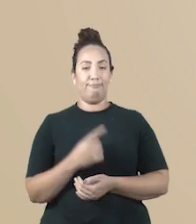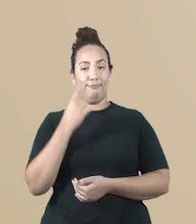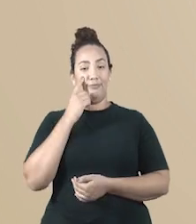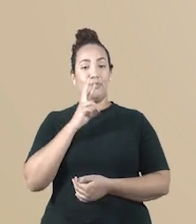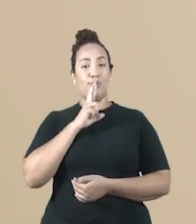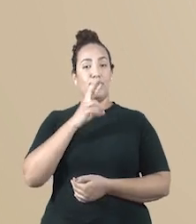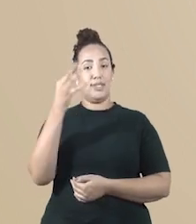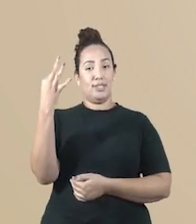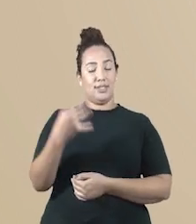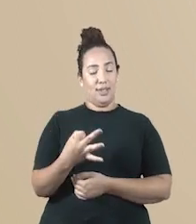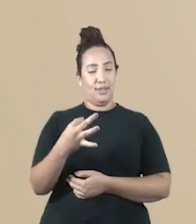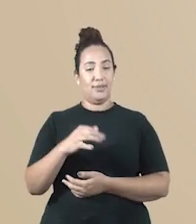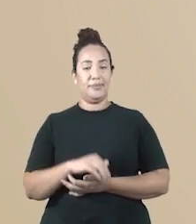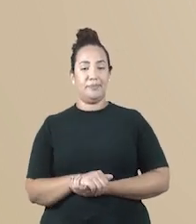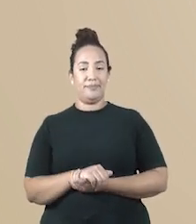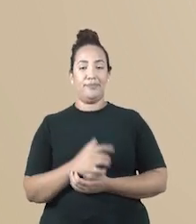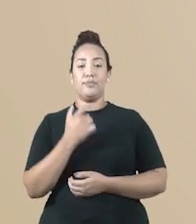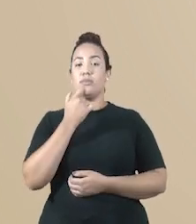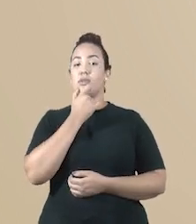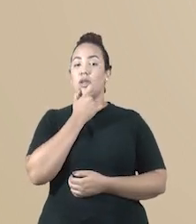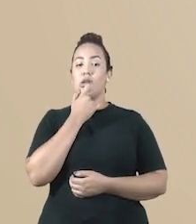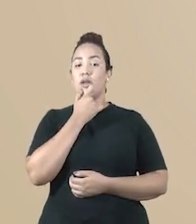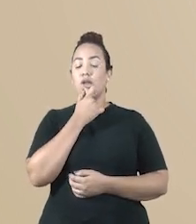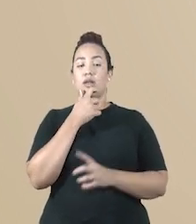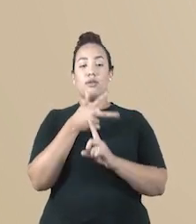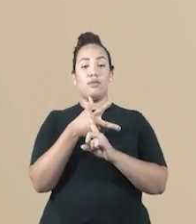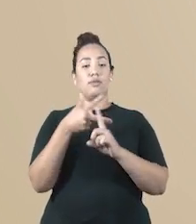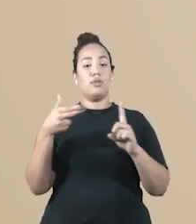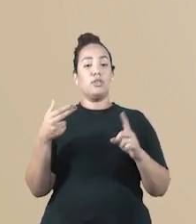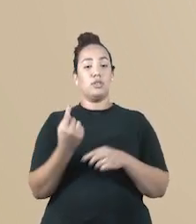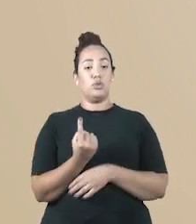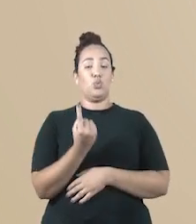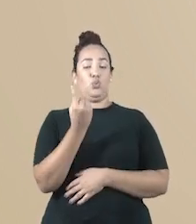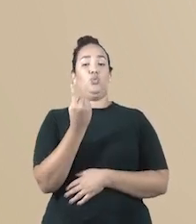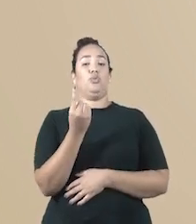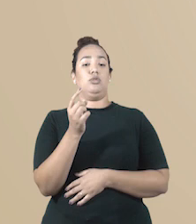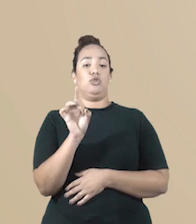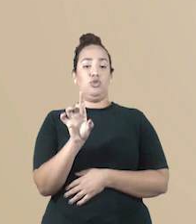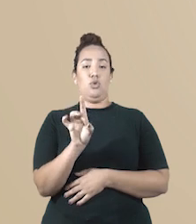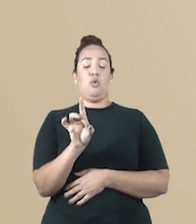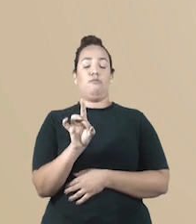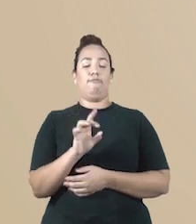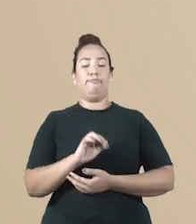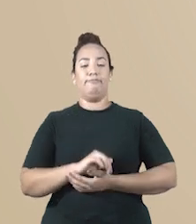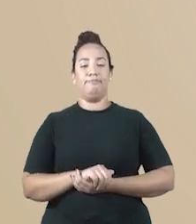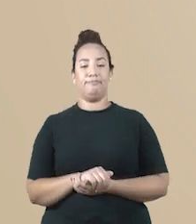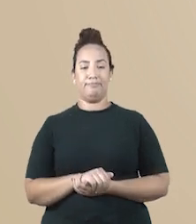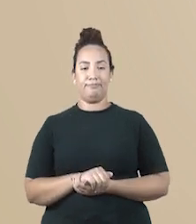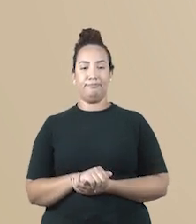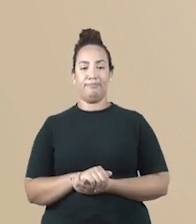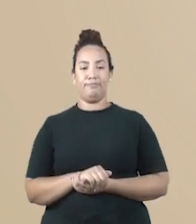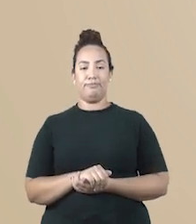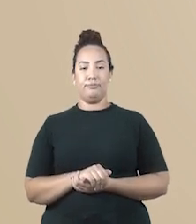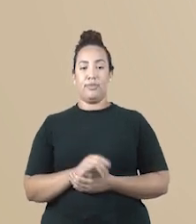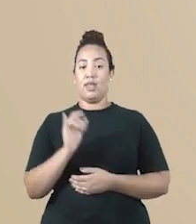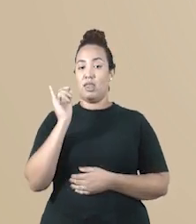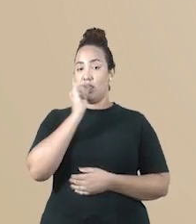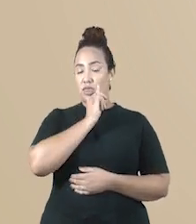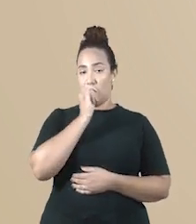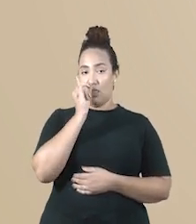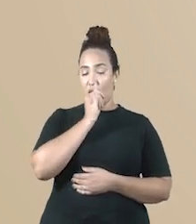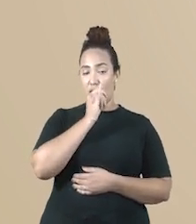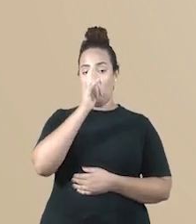Vamos responder? A Inglaterra ganhou uma vez, ou seja, ela venceu uma vez.